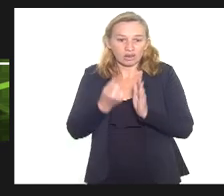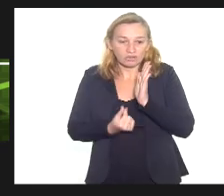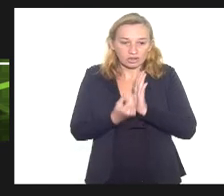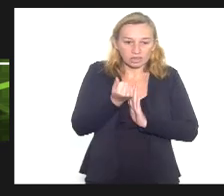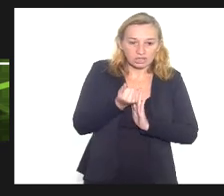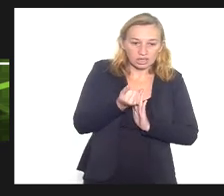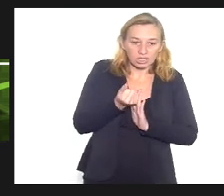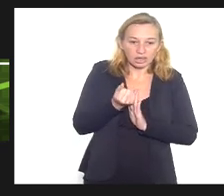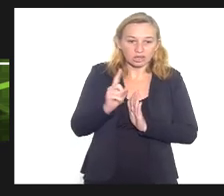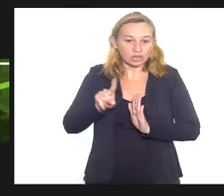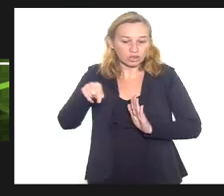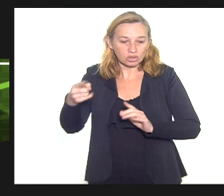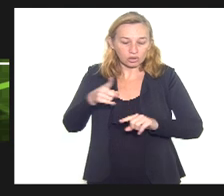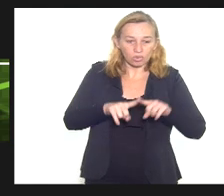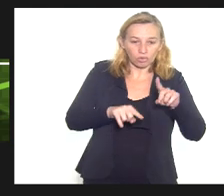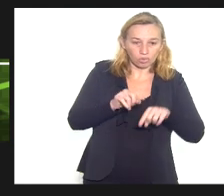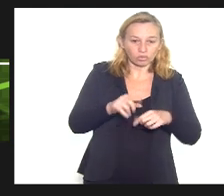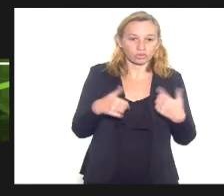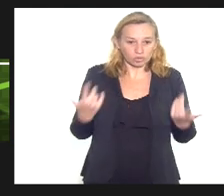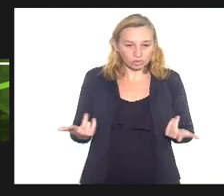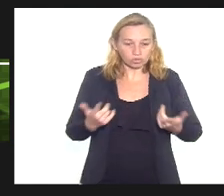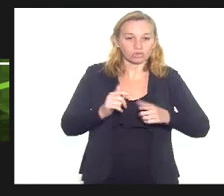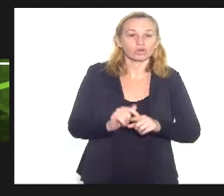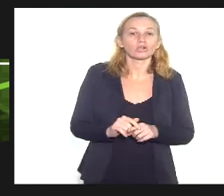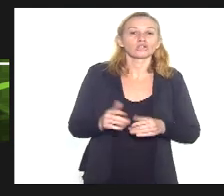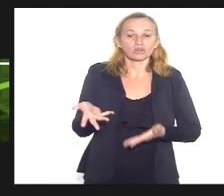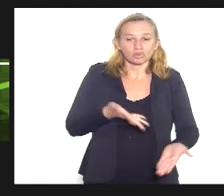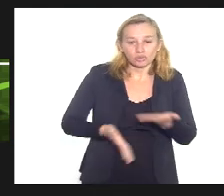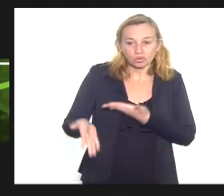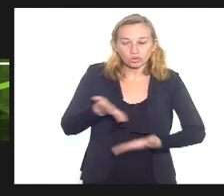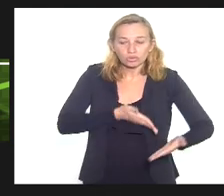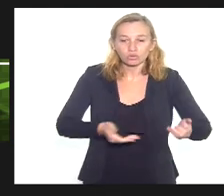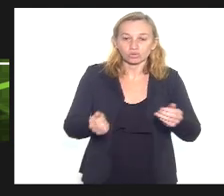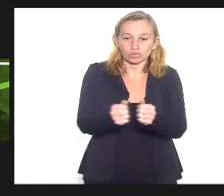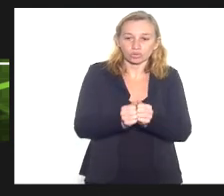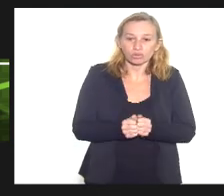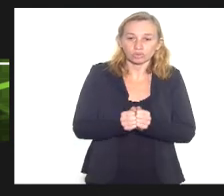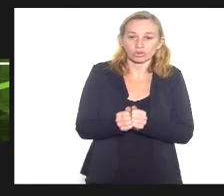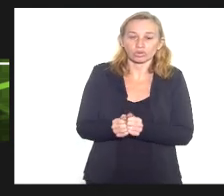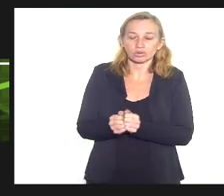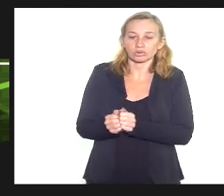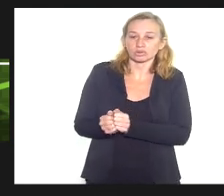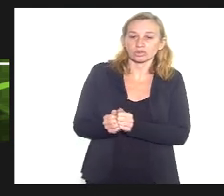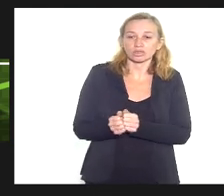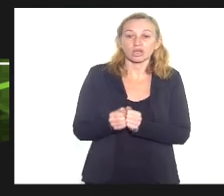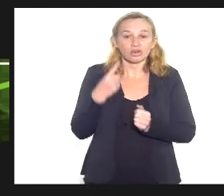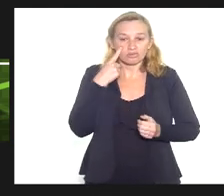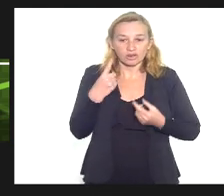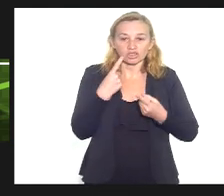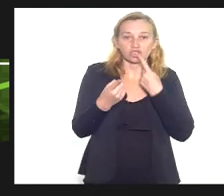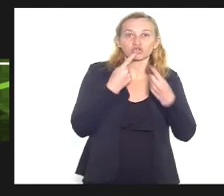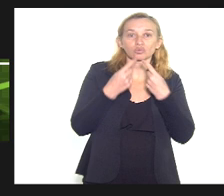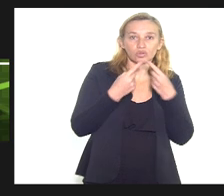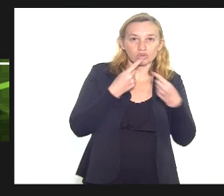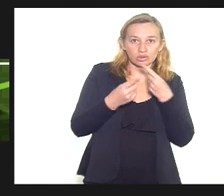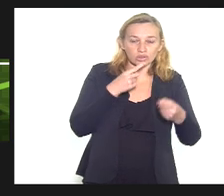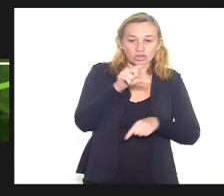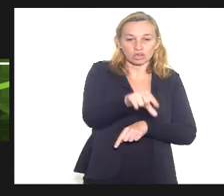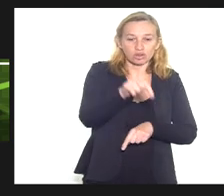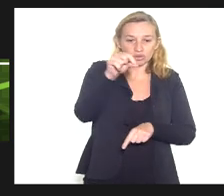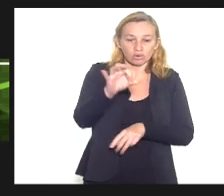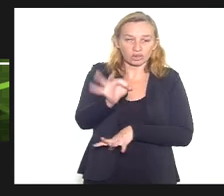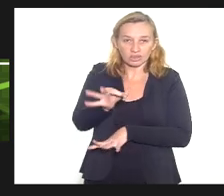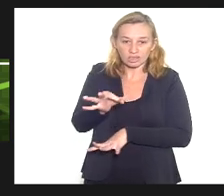um desses ativos, juntamente com nossos parceiros, gerimos as decisões, discussões e decisões que